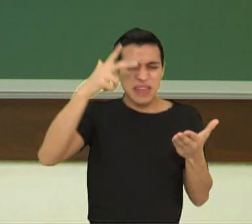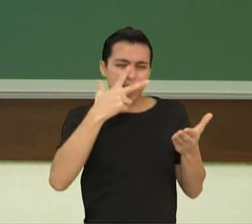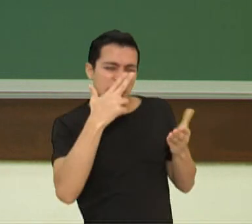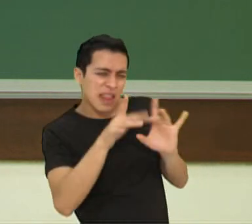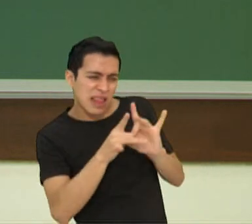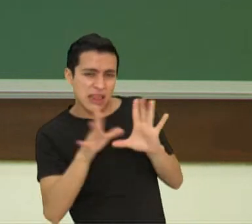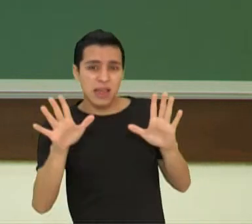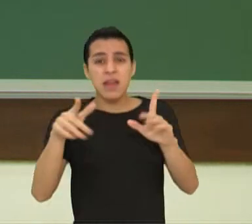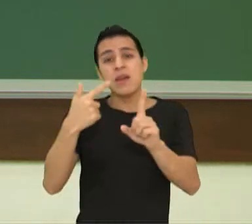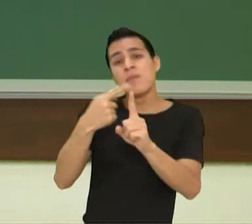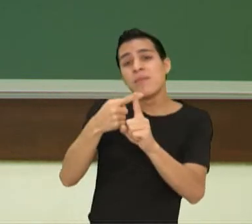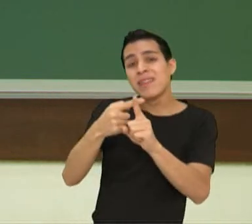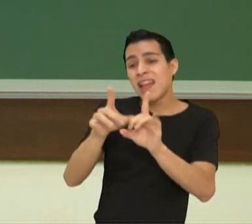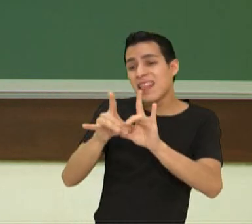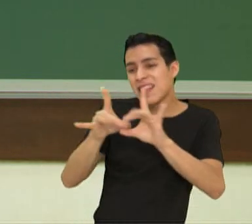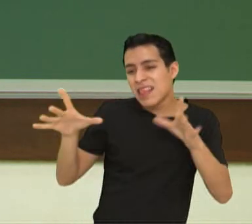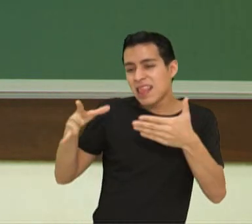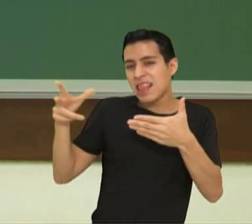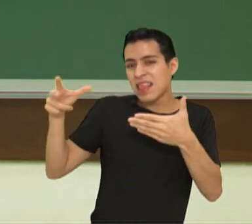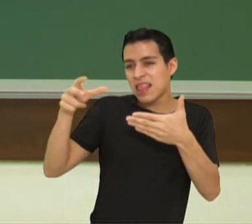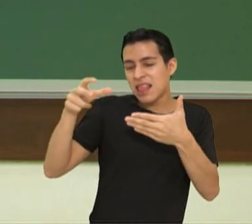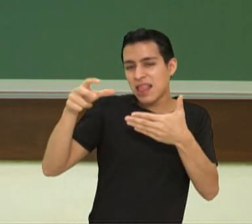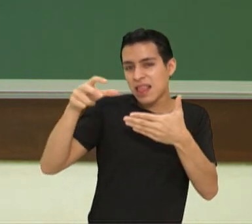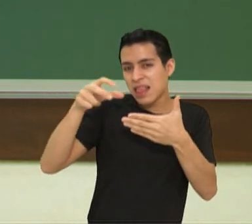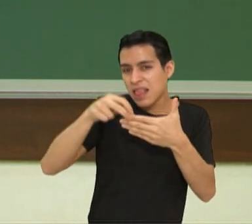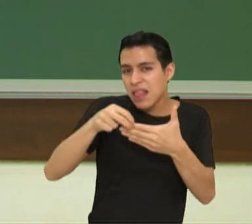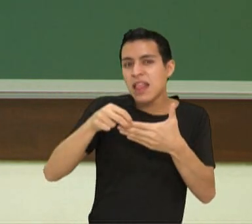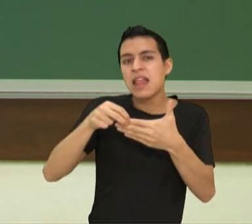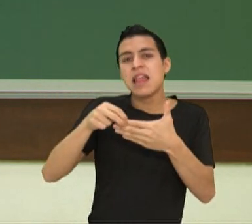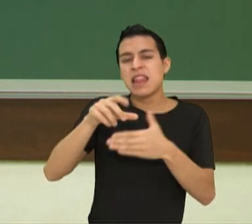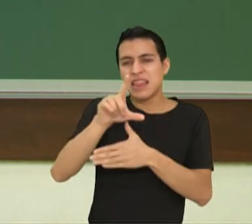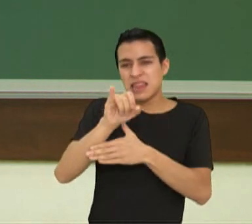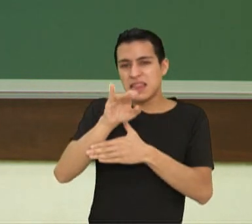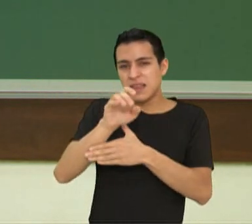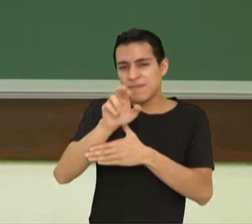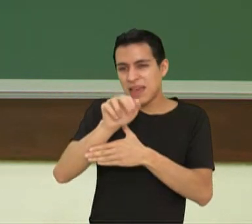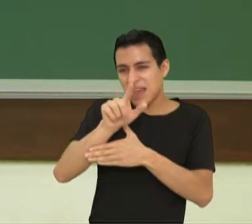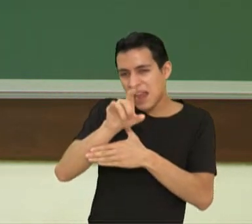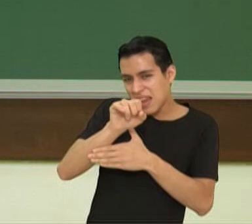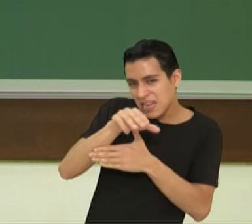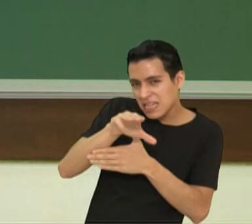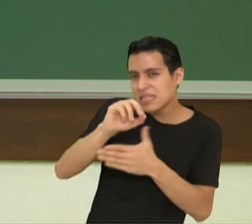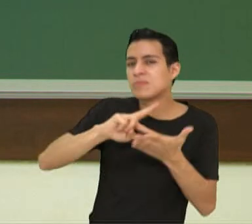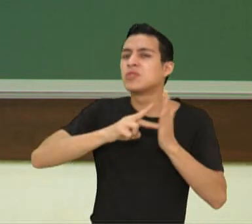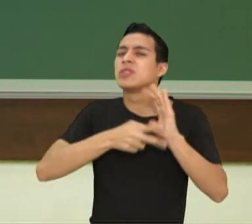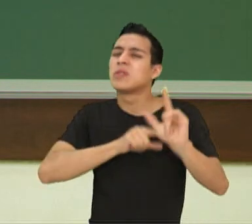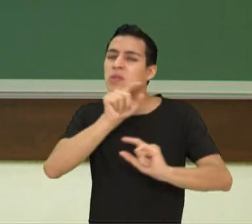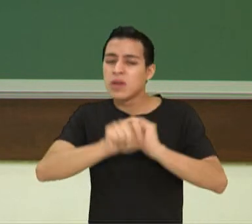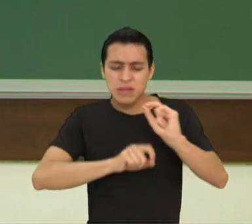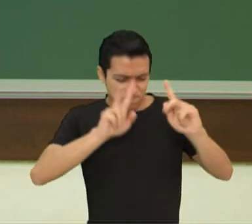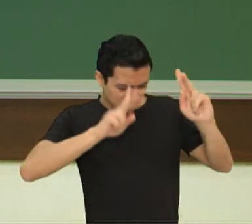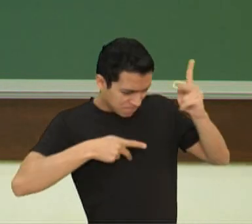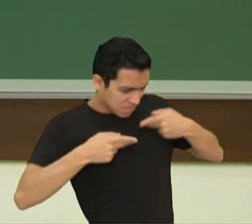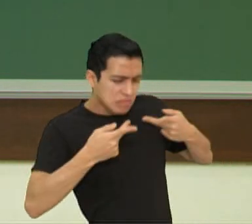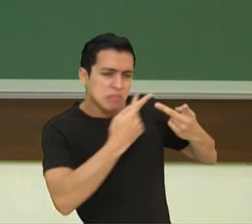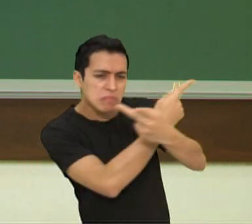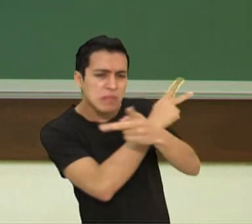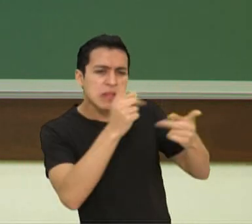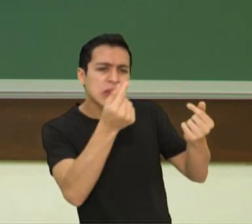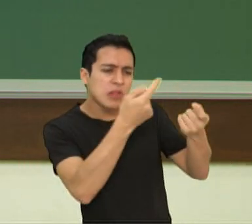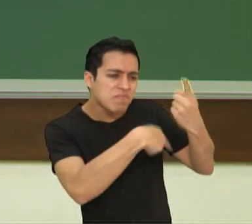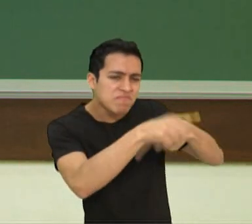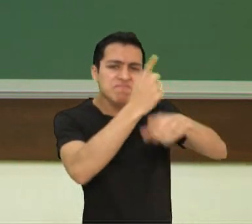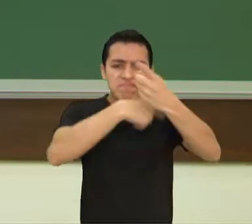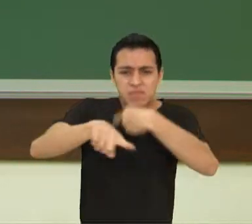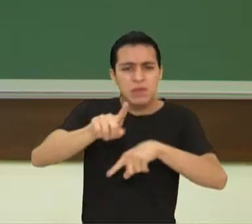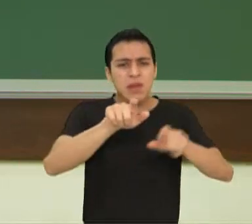que o liberalismo, como vocês já estudaram, prevê as liberdades individuais, né? Econômicas e tudo